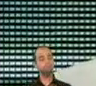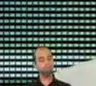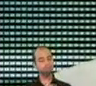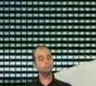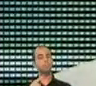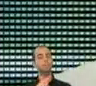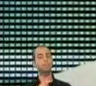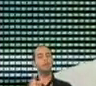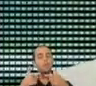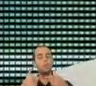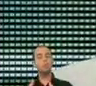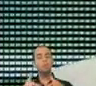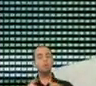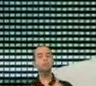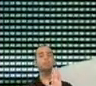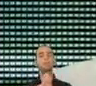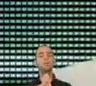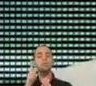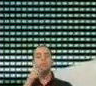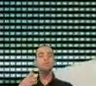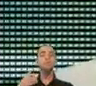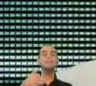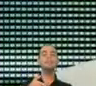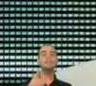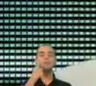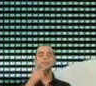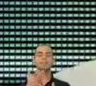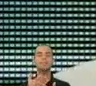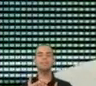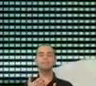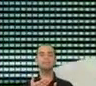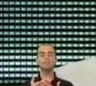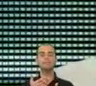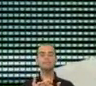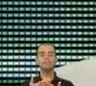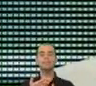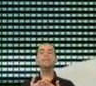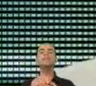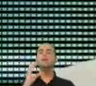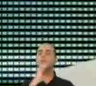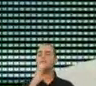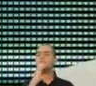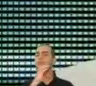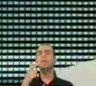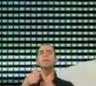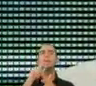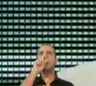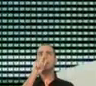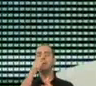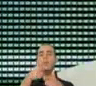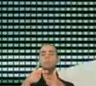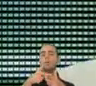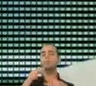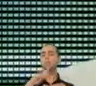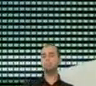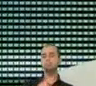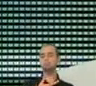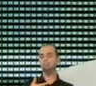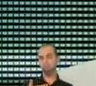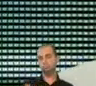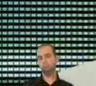a população precisa de ter aonde ir para se tratar, no caso de uma urgência, uma emergência,